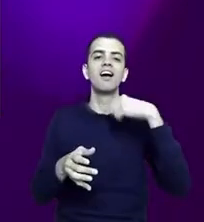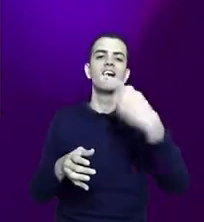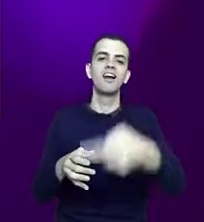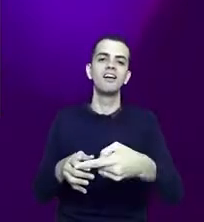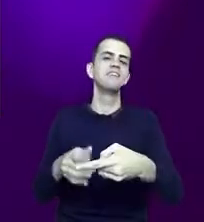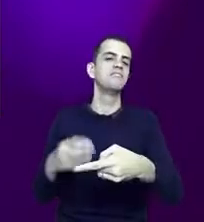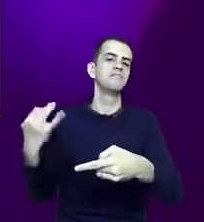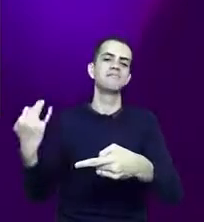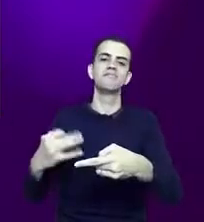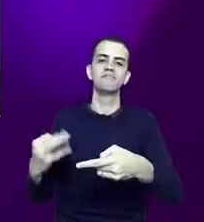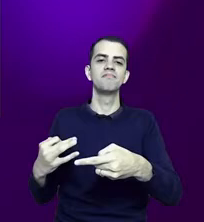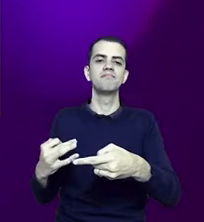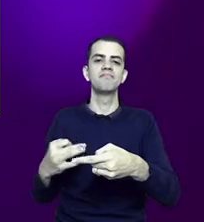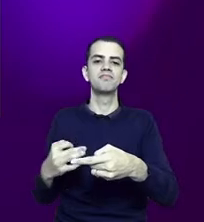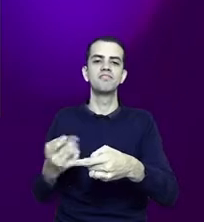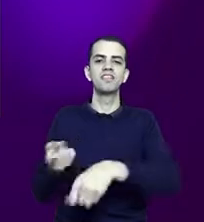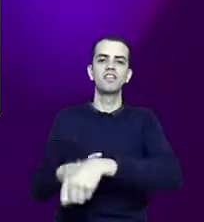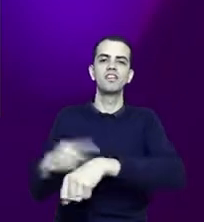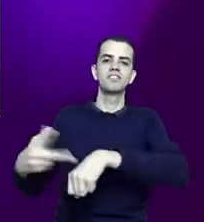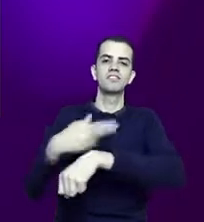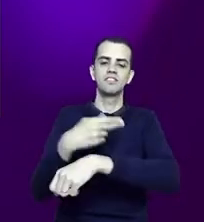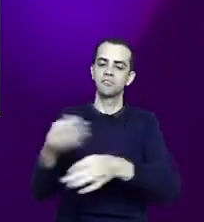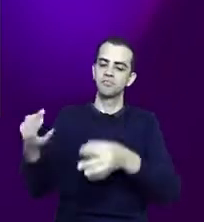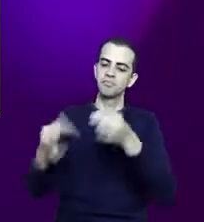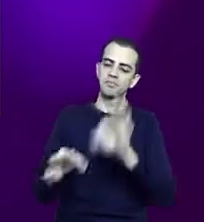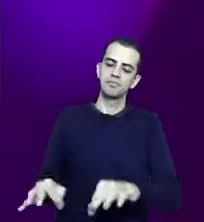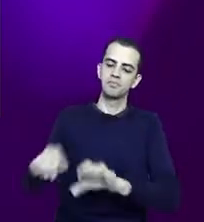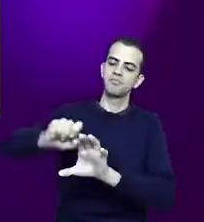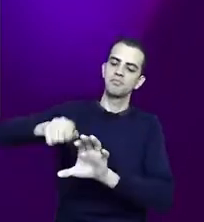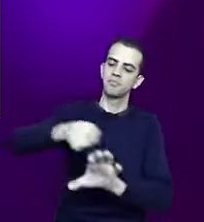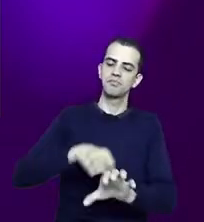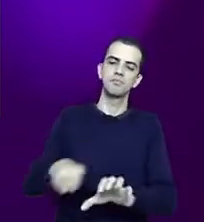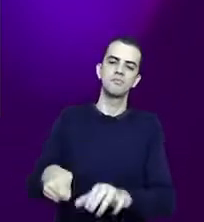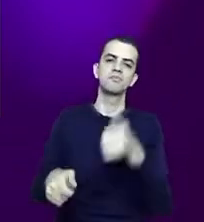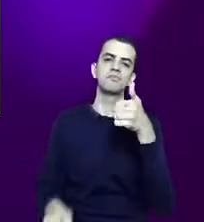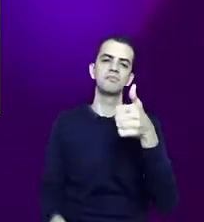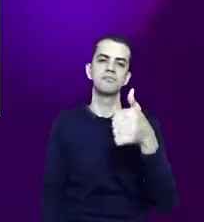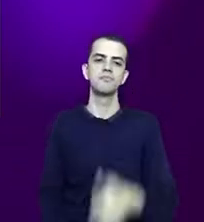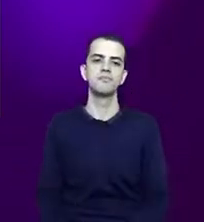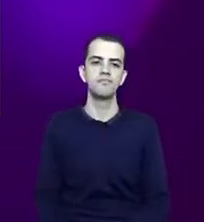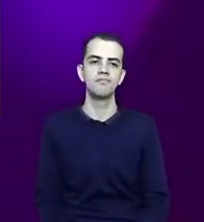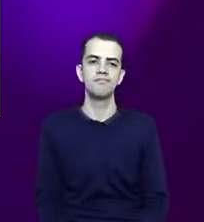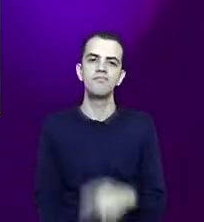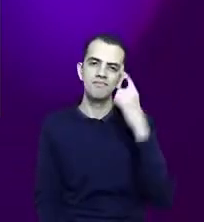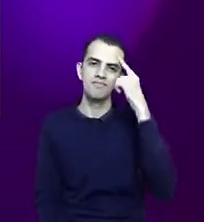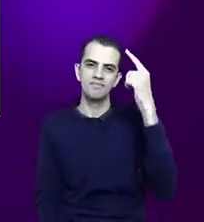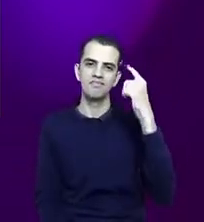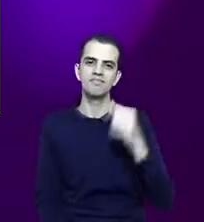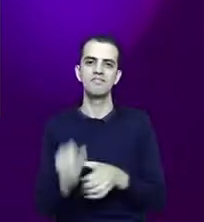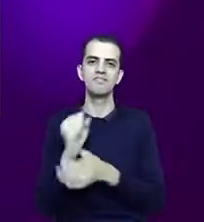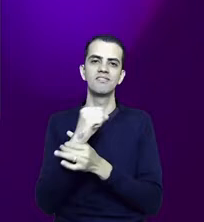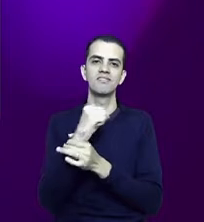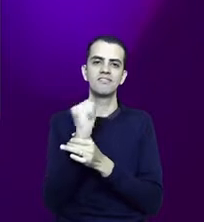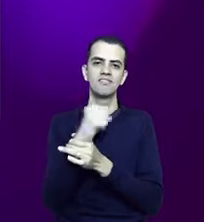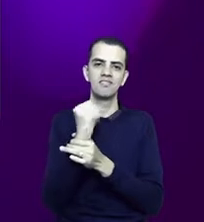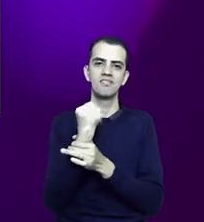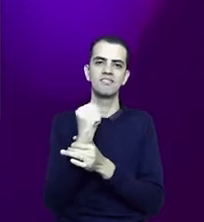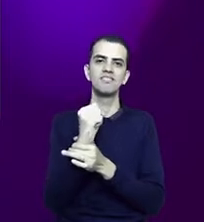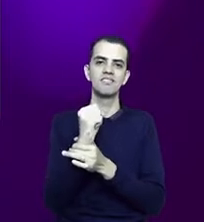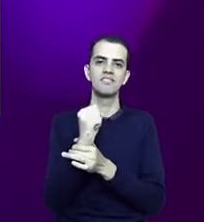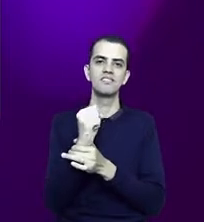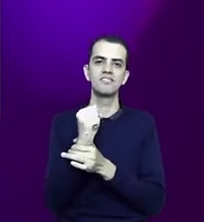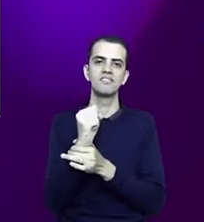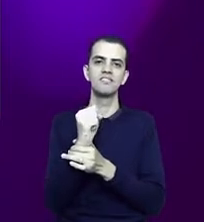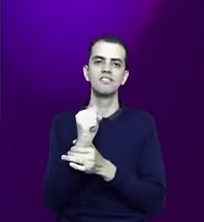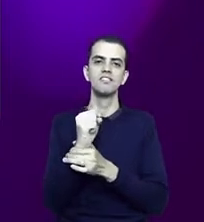do que vai acontecer na nossa cirurgia. Então, aqui só demonstrando aquele caso do modelo de